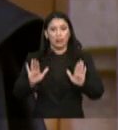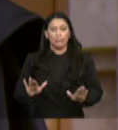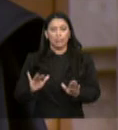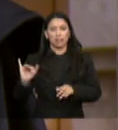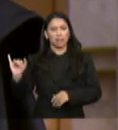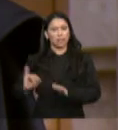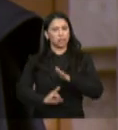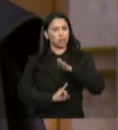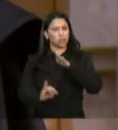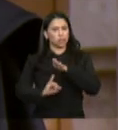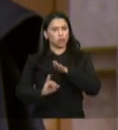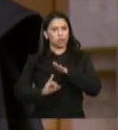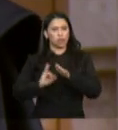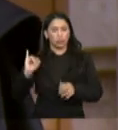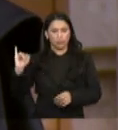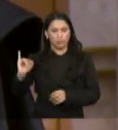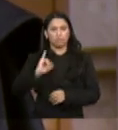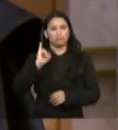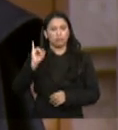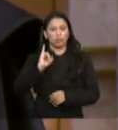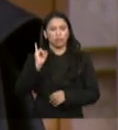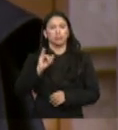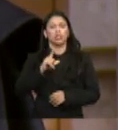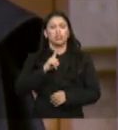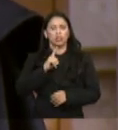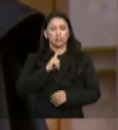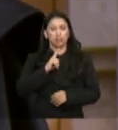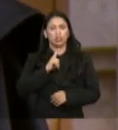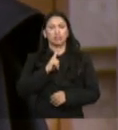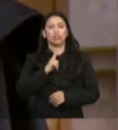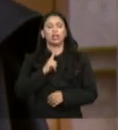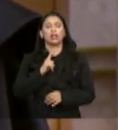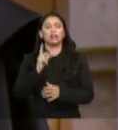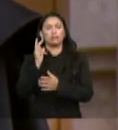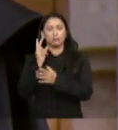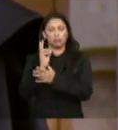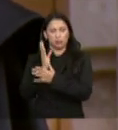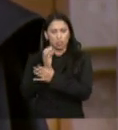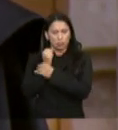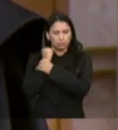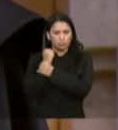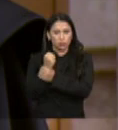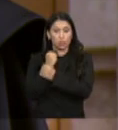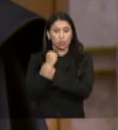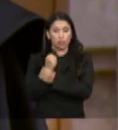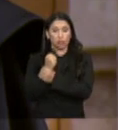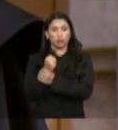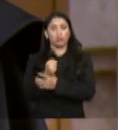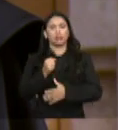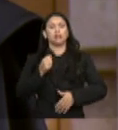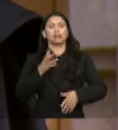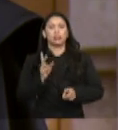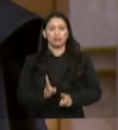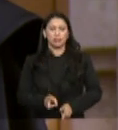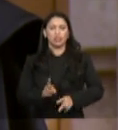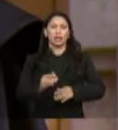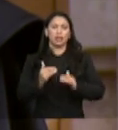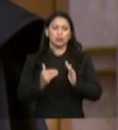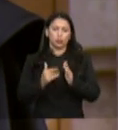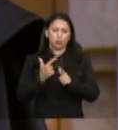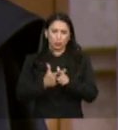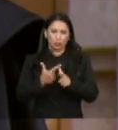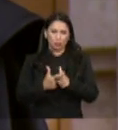liberal e ao mesmo tempo a mais conservadora do regime vai atravessando com serenidades essas